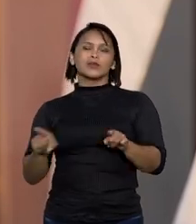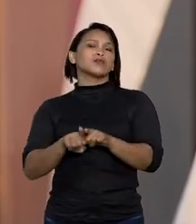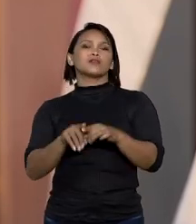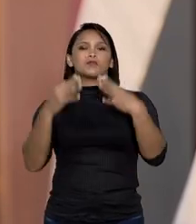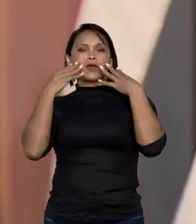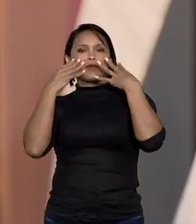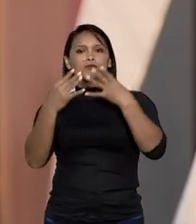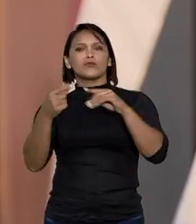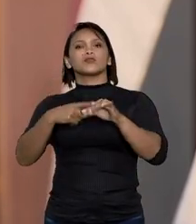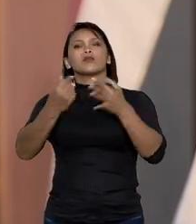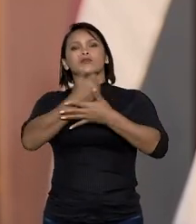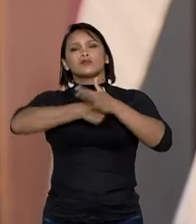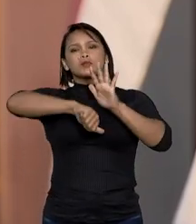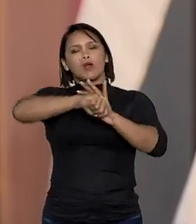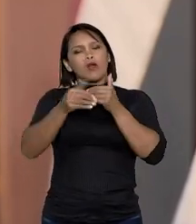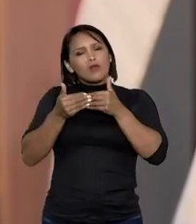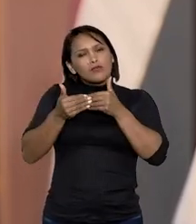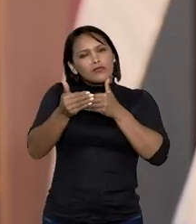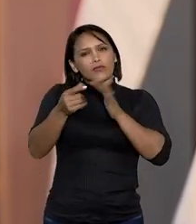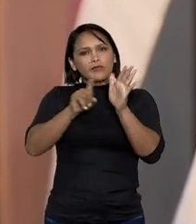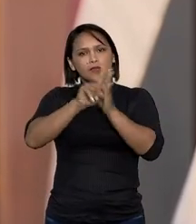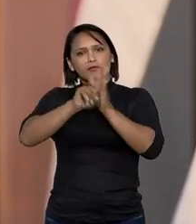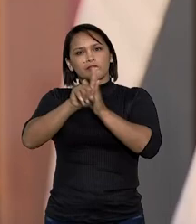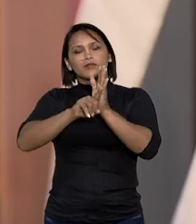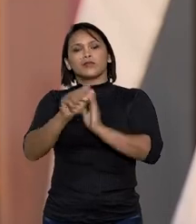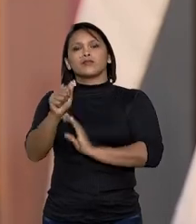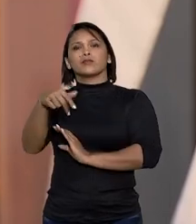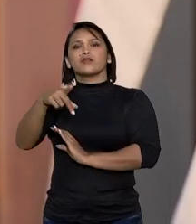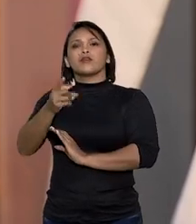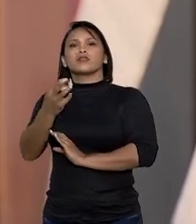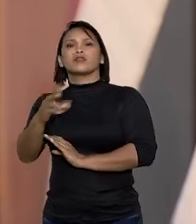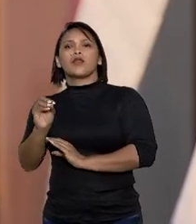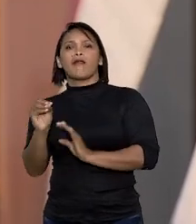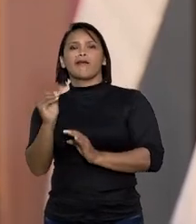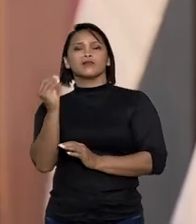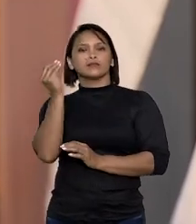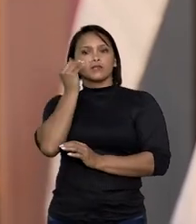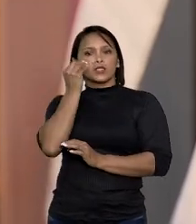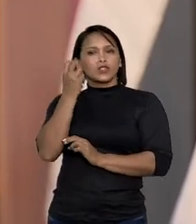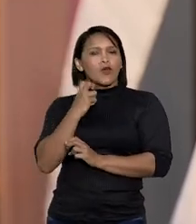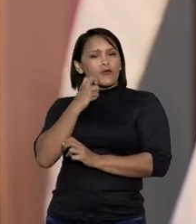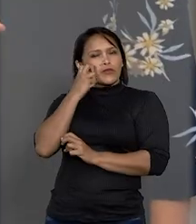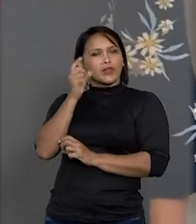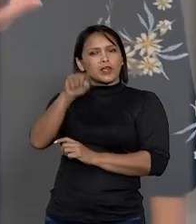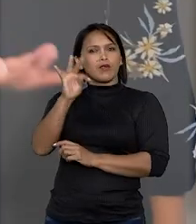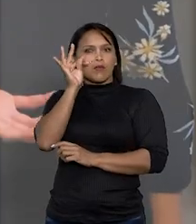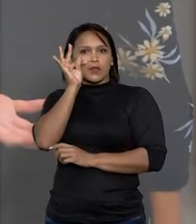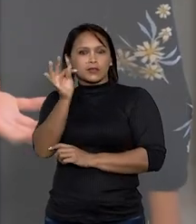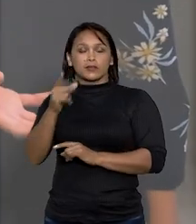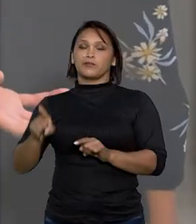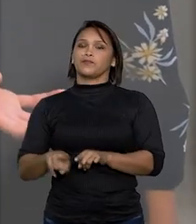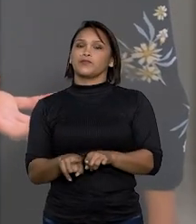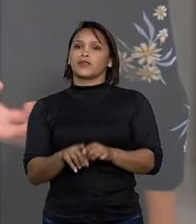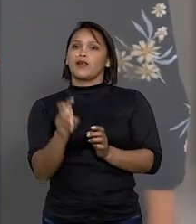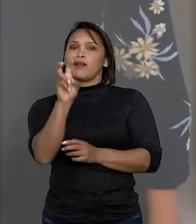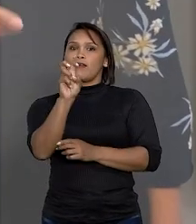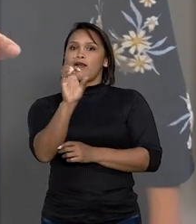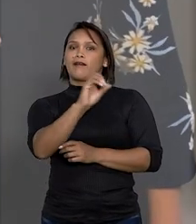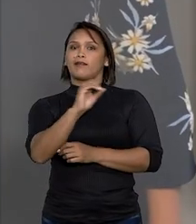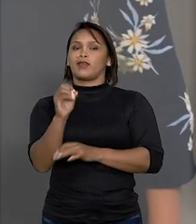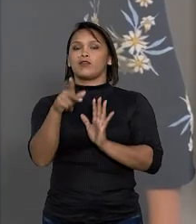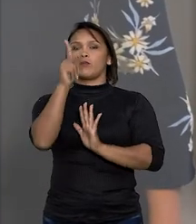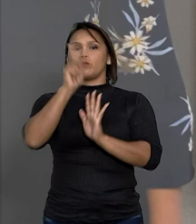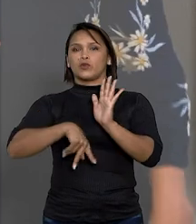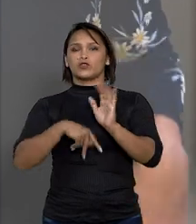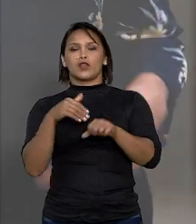instrução criminal depois no curso da investigação André Pinho tentou coagir uma testemunha a quinta edição do projeto